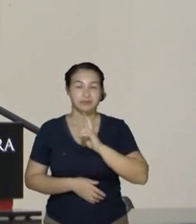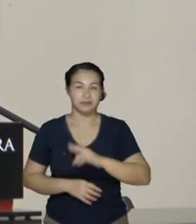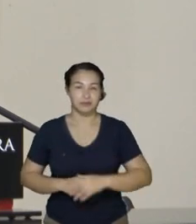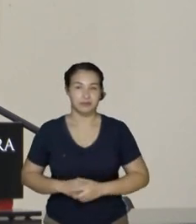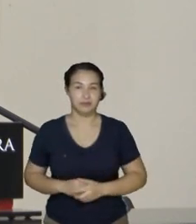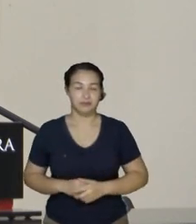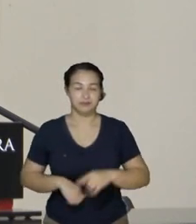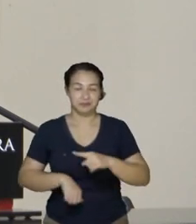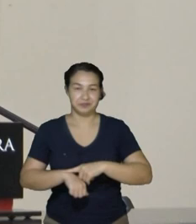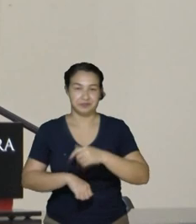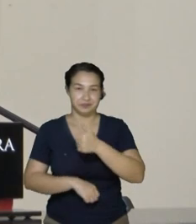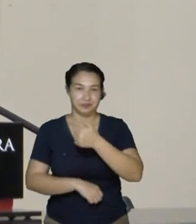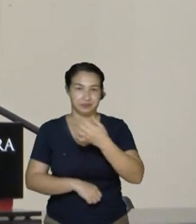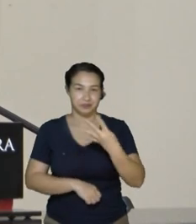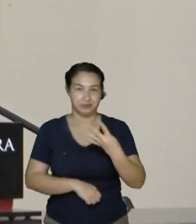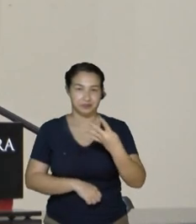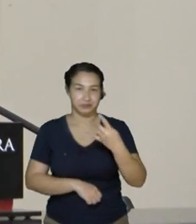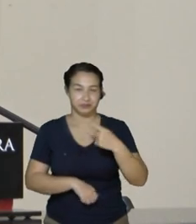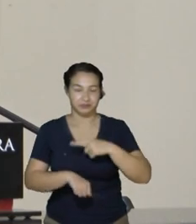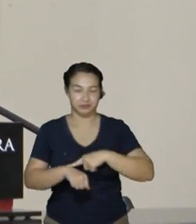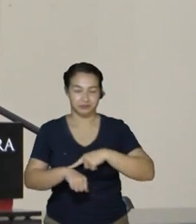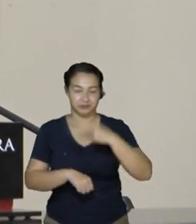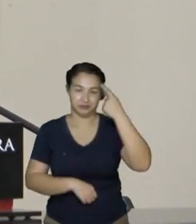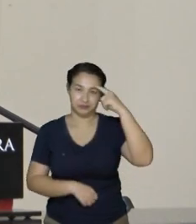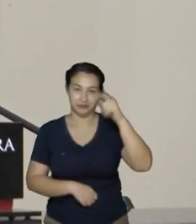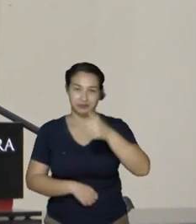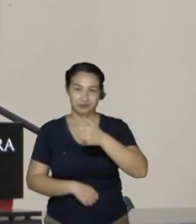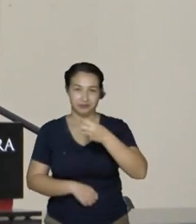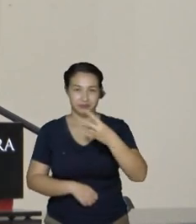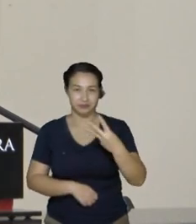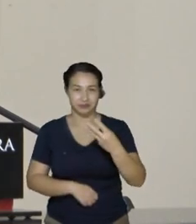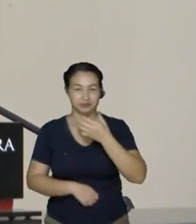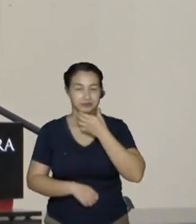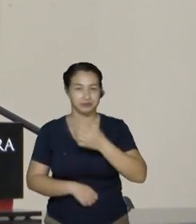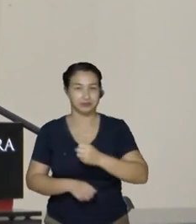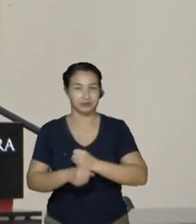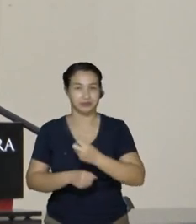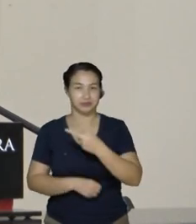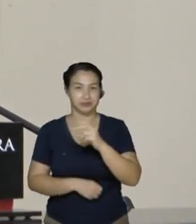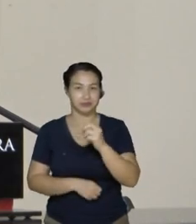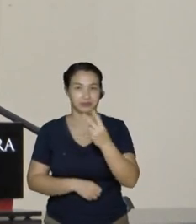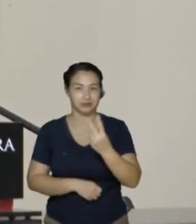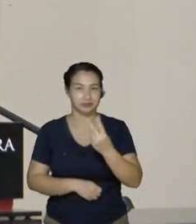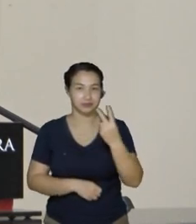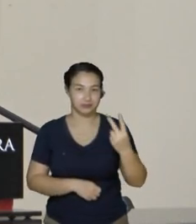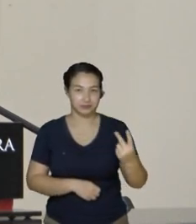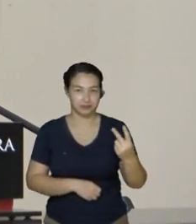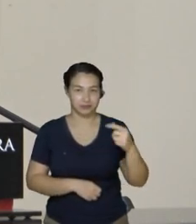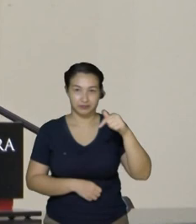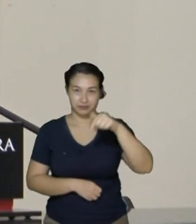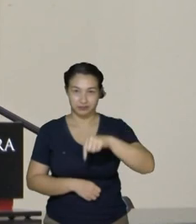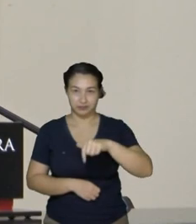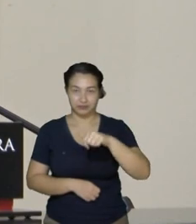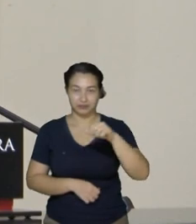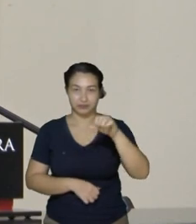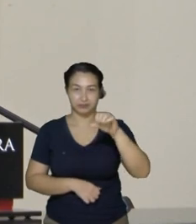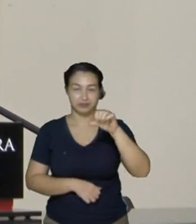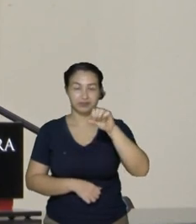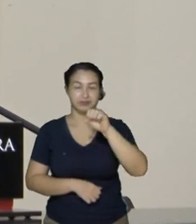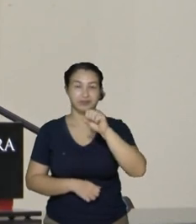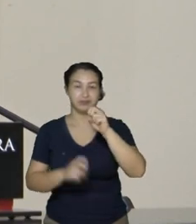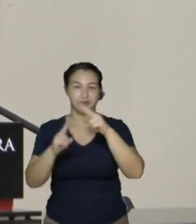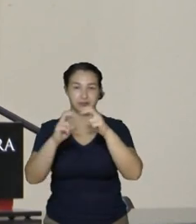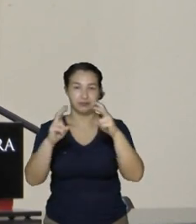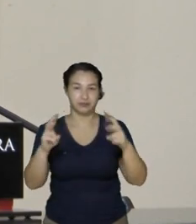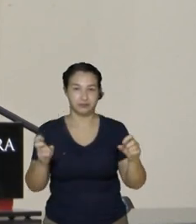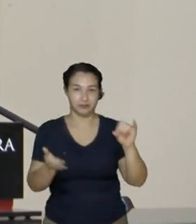Às 14 horas do dia 13 de dezembro do ano de 2022, nesta cidade de Florianópolis, capital do estado